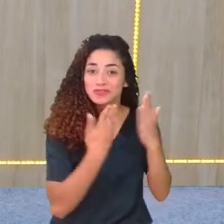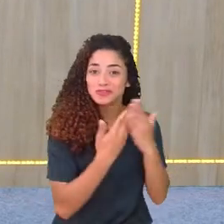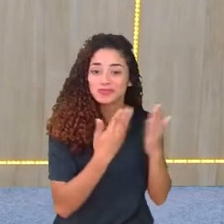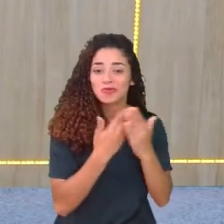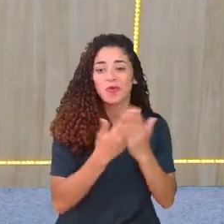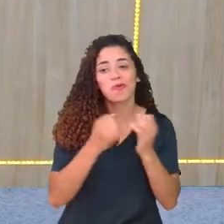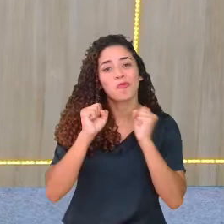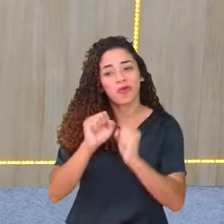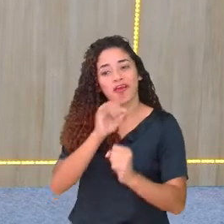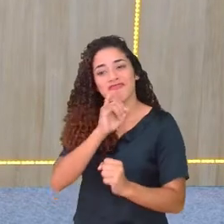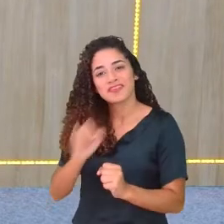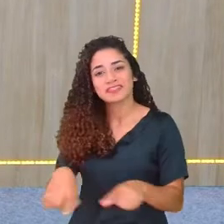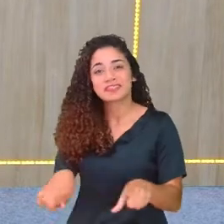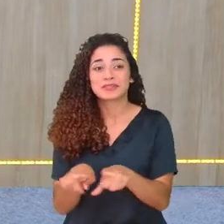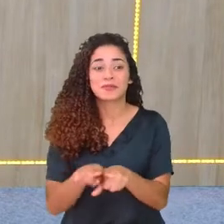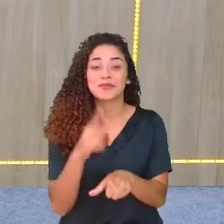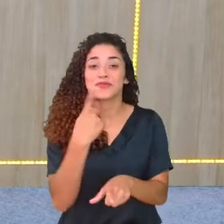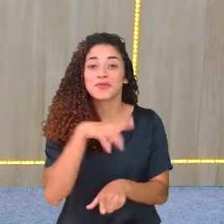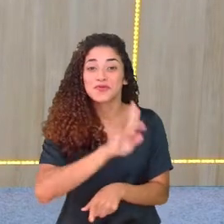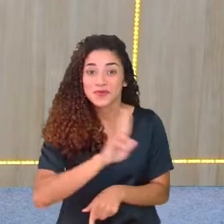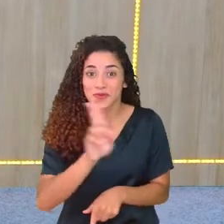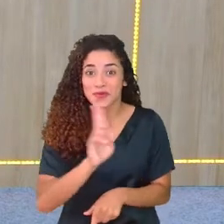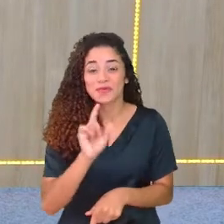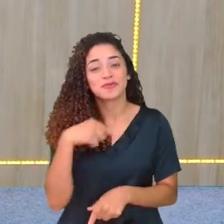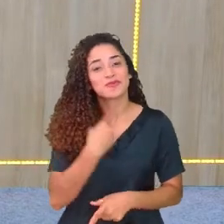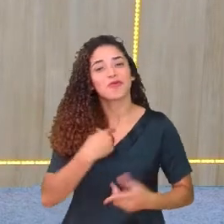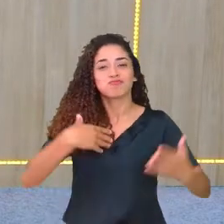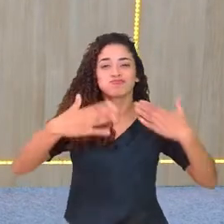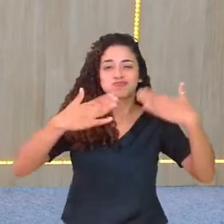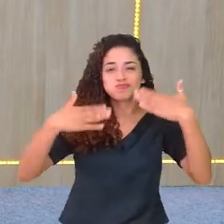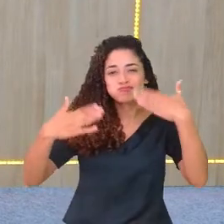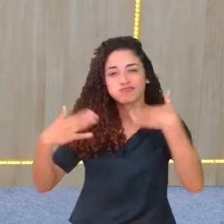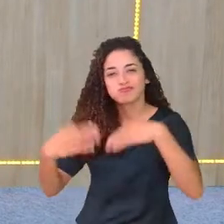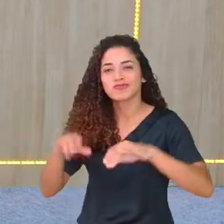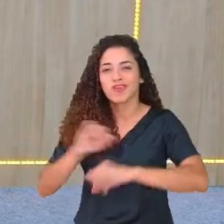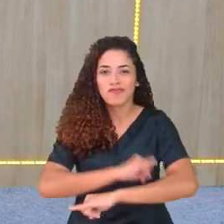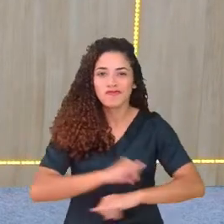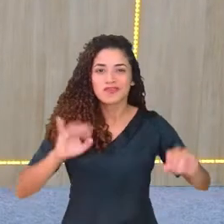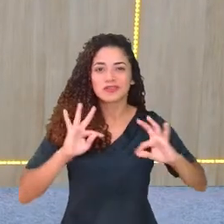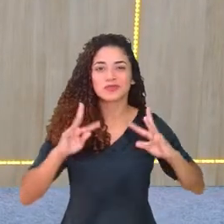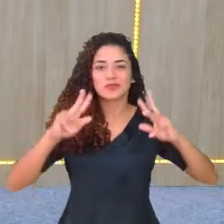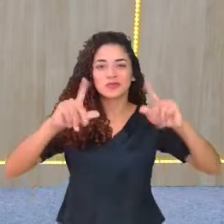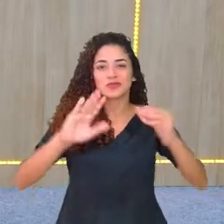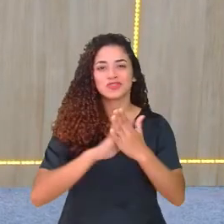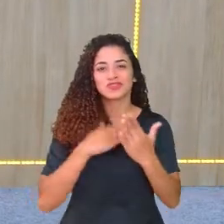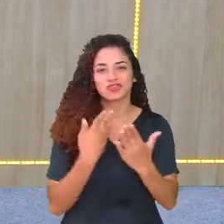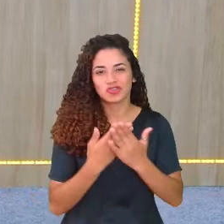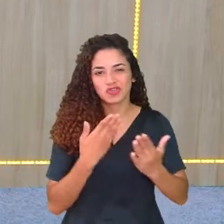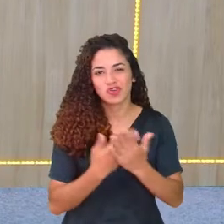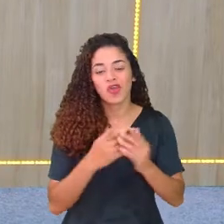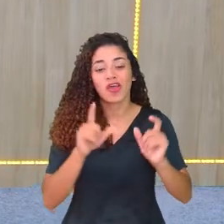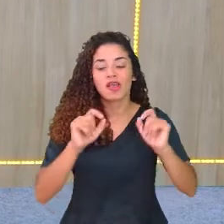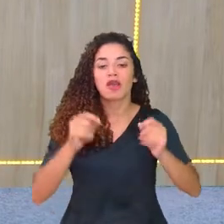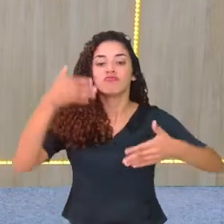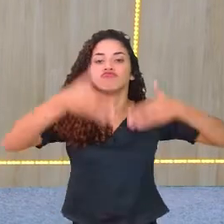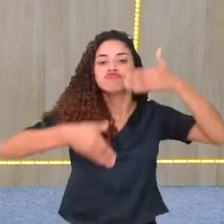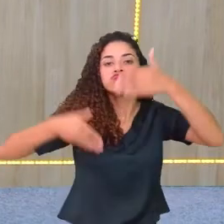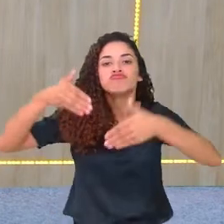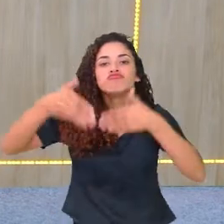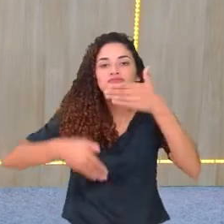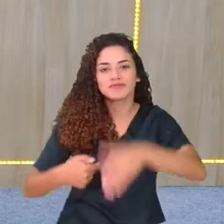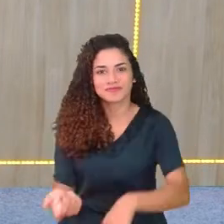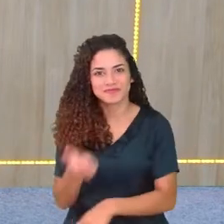vocês, dizendo o nome de vocês, e a gente podendo falar aqui, olha, para toda a escola, né? Quem é que está participando. Vejam